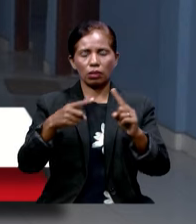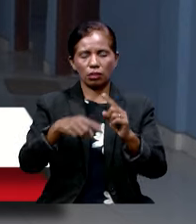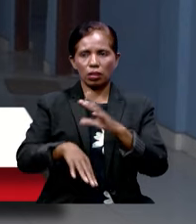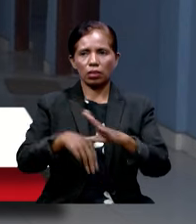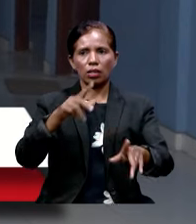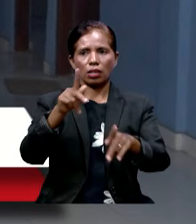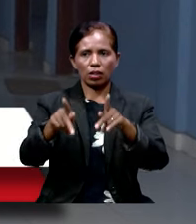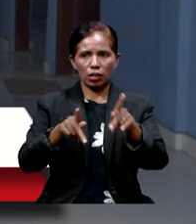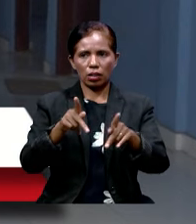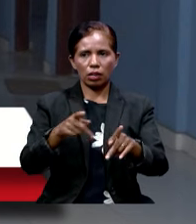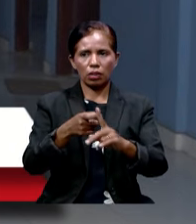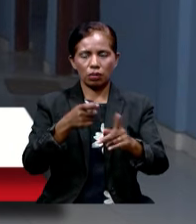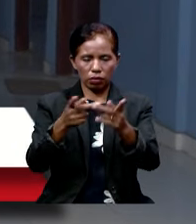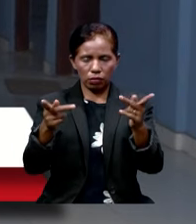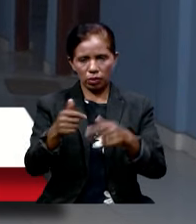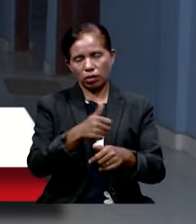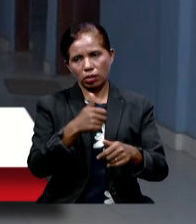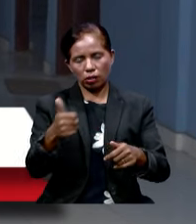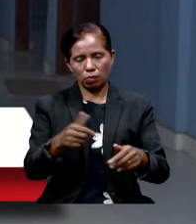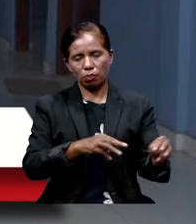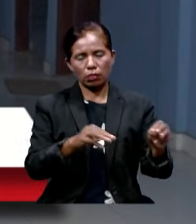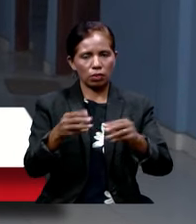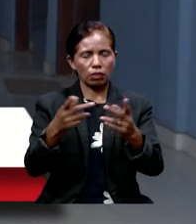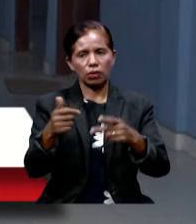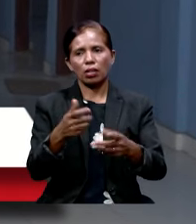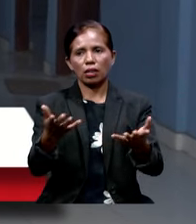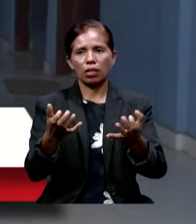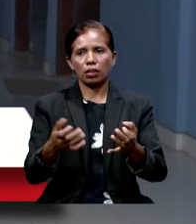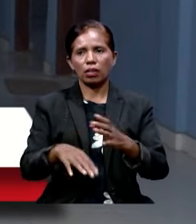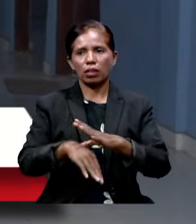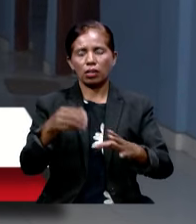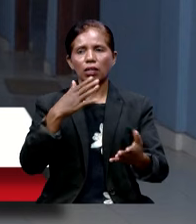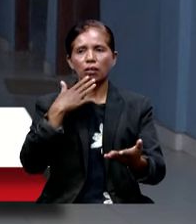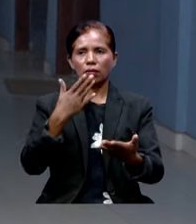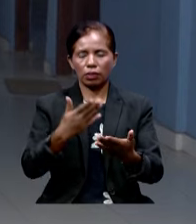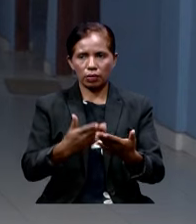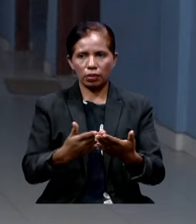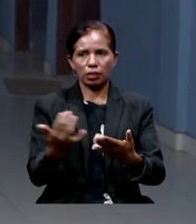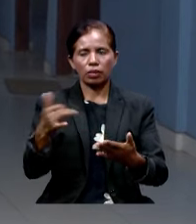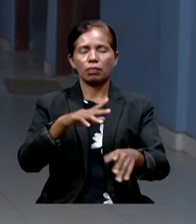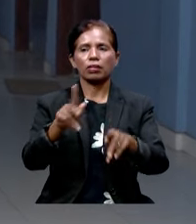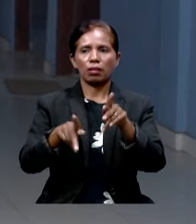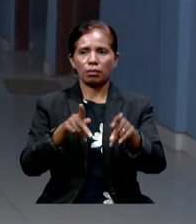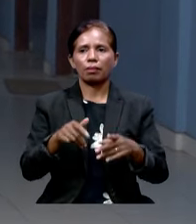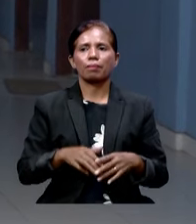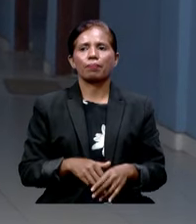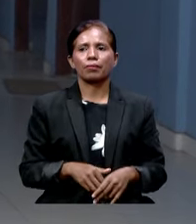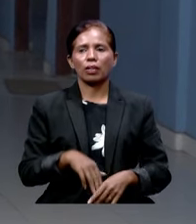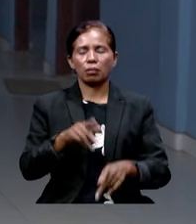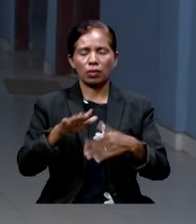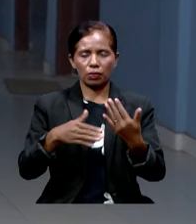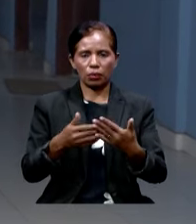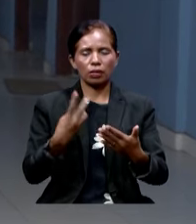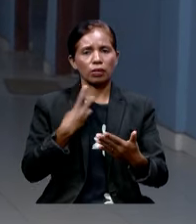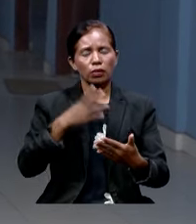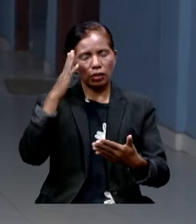kumidari sure husi fatin seluk ba fatin seluk hakar lakue hasai sir hau nitu eh. Sira mos ema. Ema itu tuta tene kata